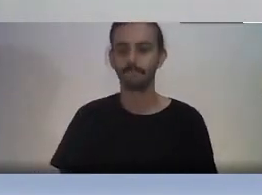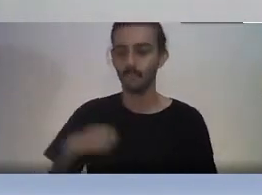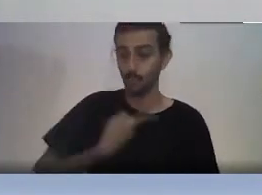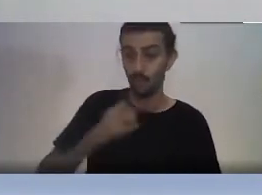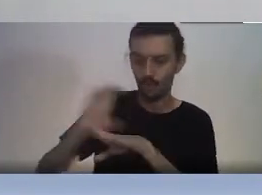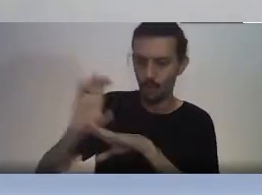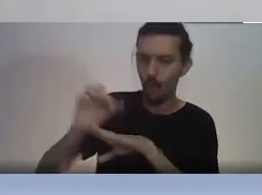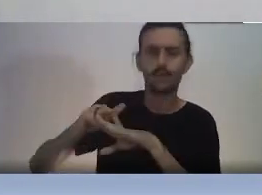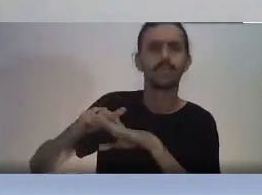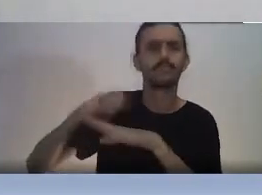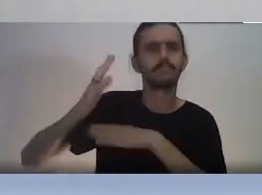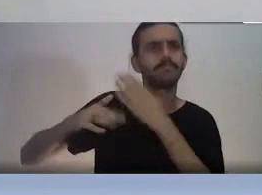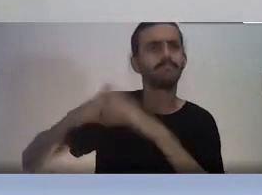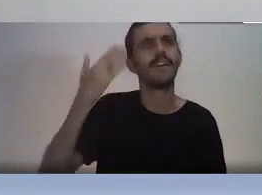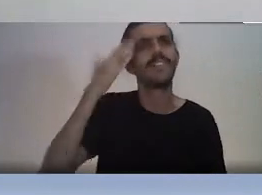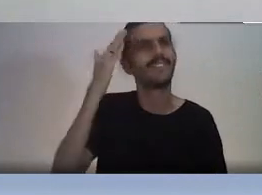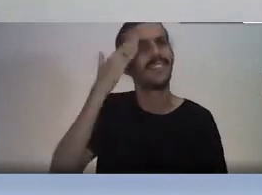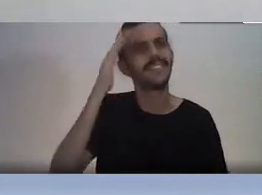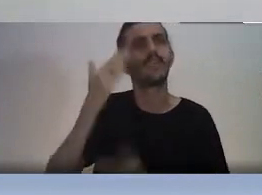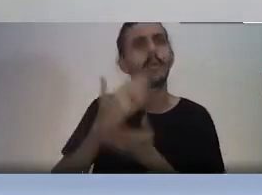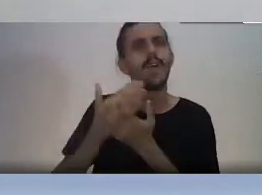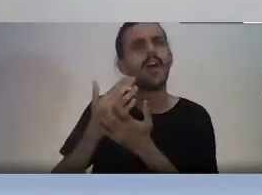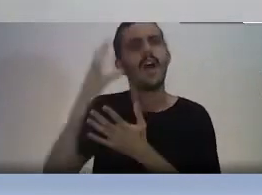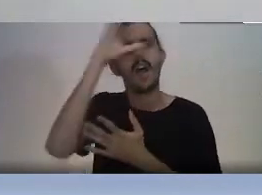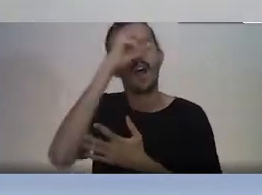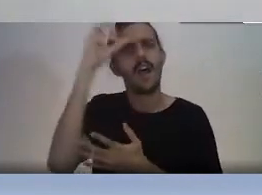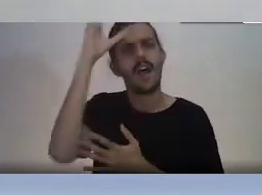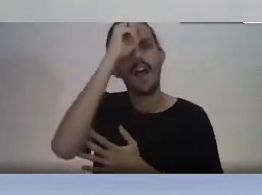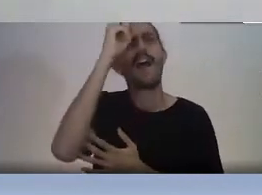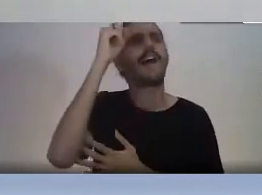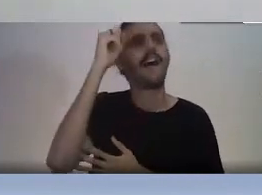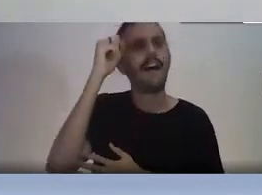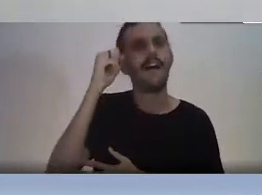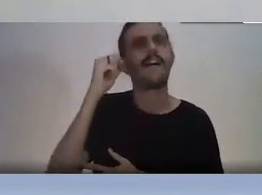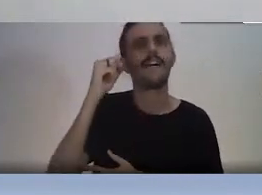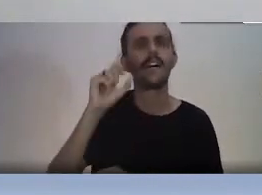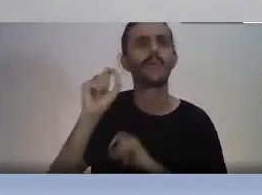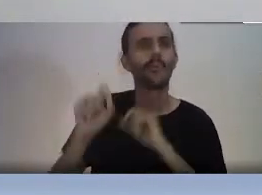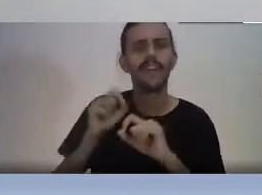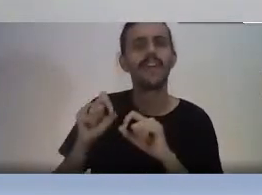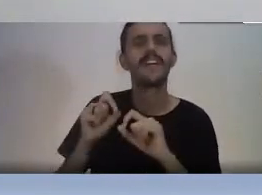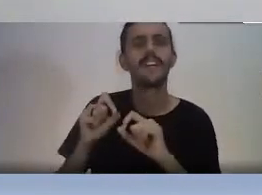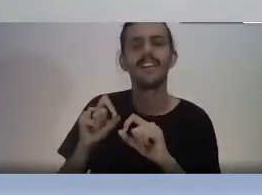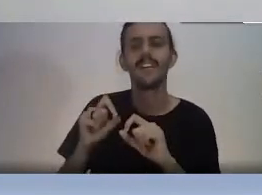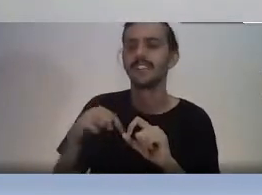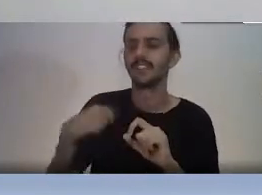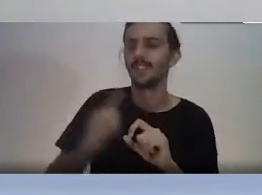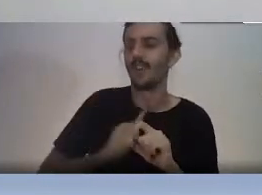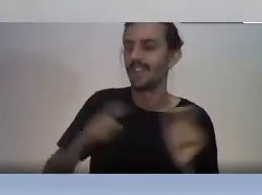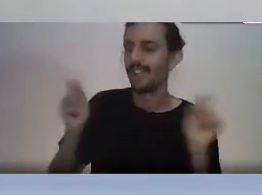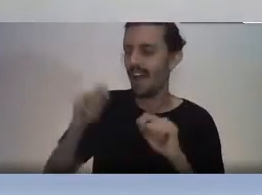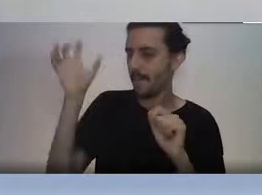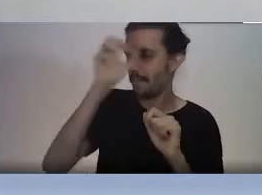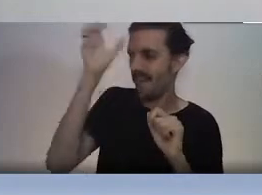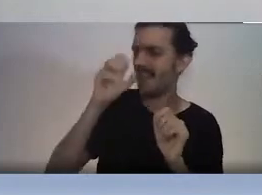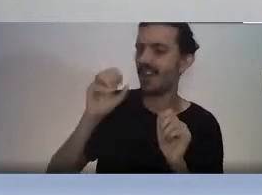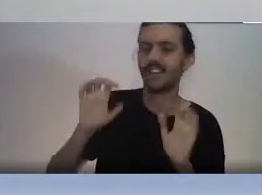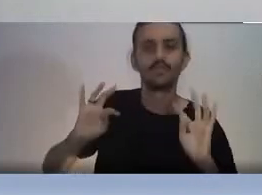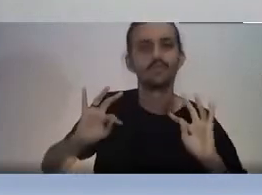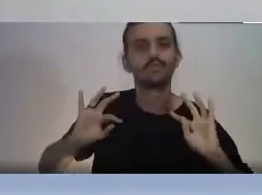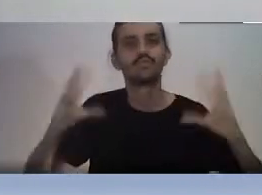princípios e processos de mudança, embora individualmente experienciados, são também universais. Percebemos